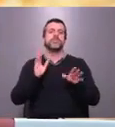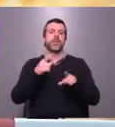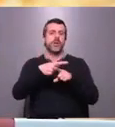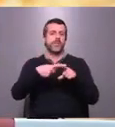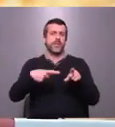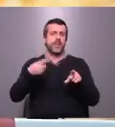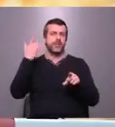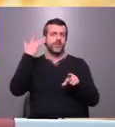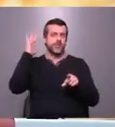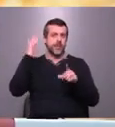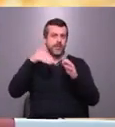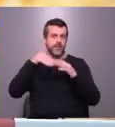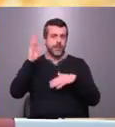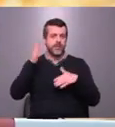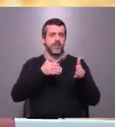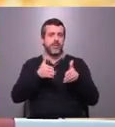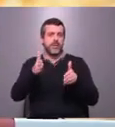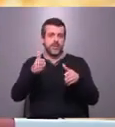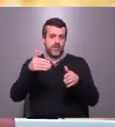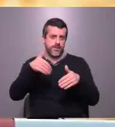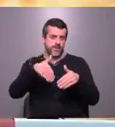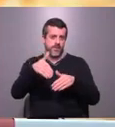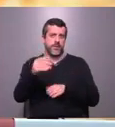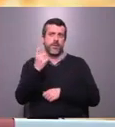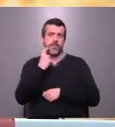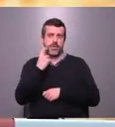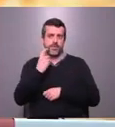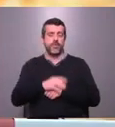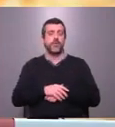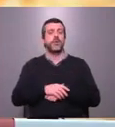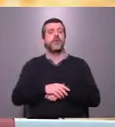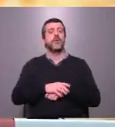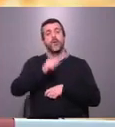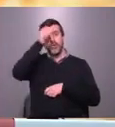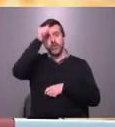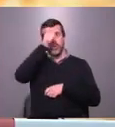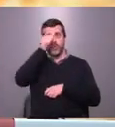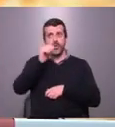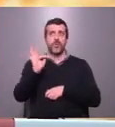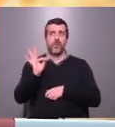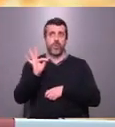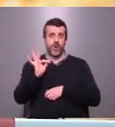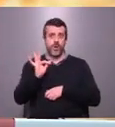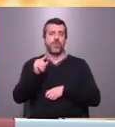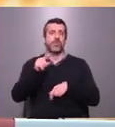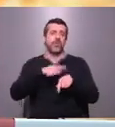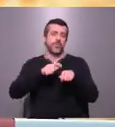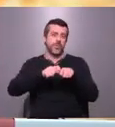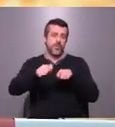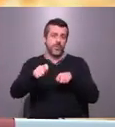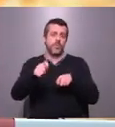caminhada quaresmal que nos conduzirá à Páscoa, este quarto domingo do tempo quaresmal convida-nos à